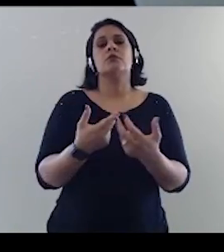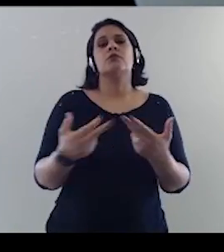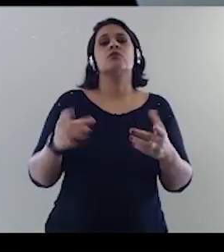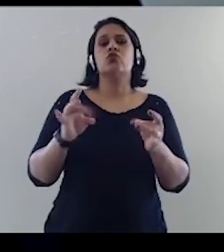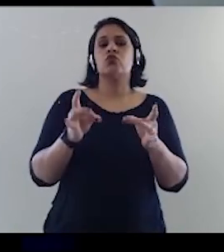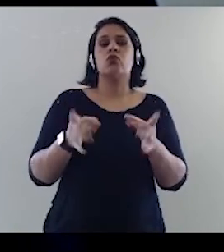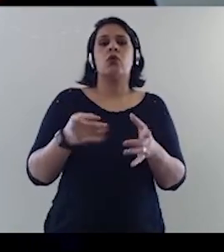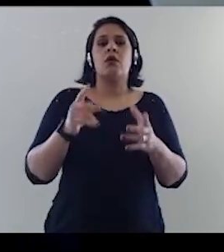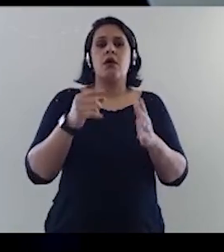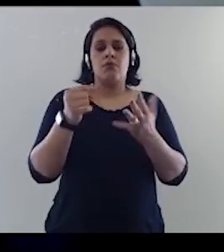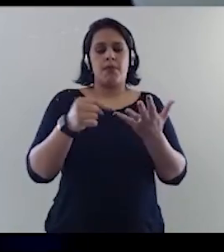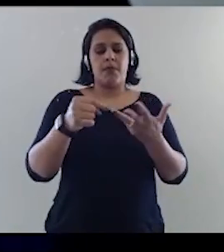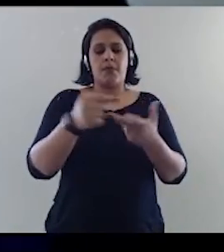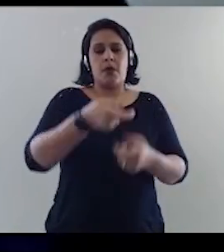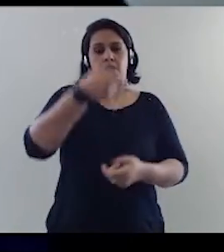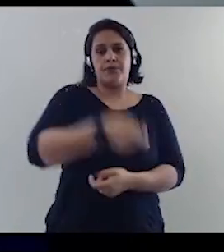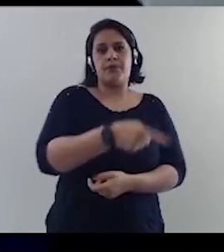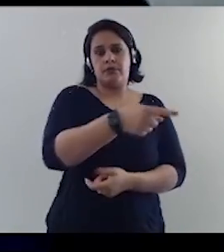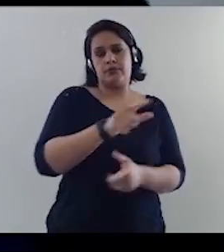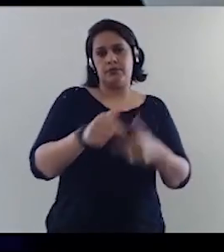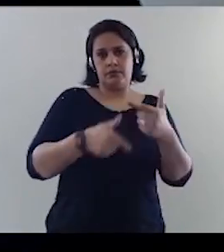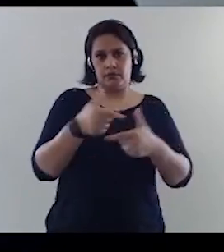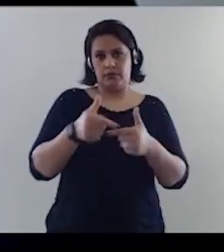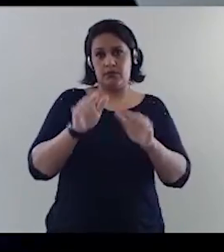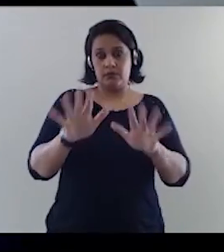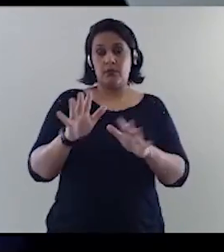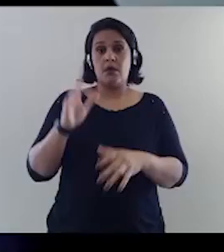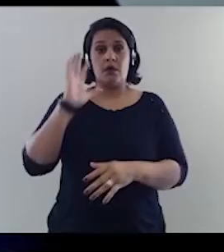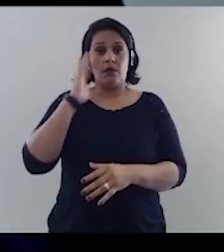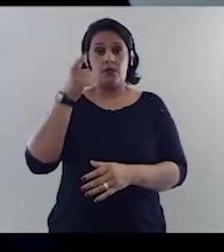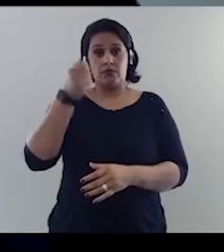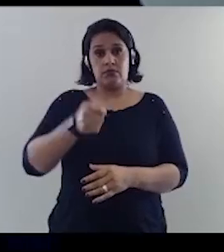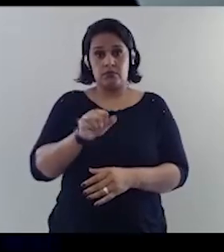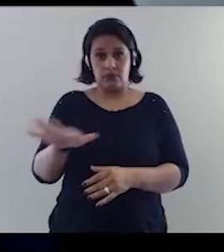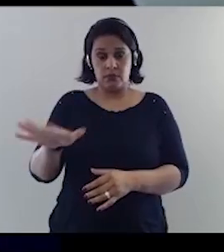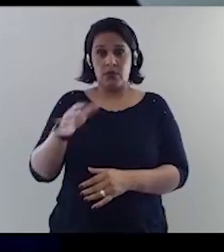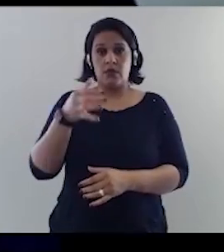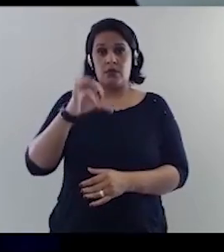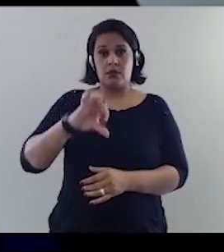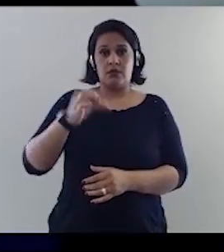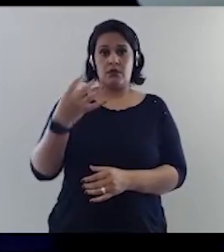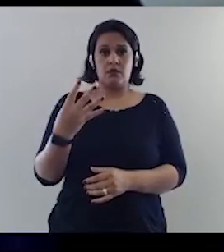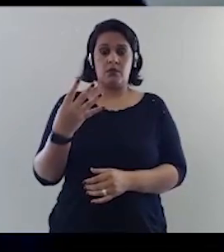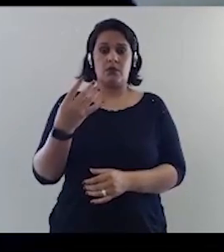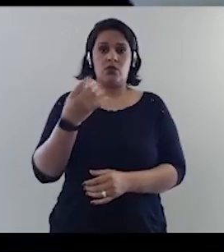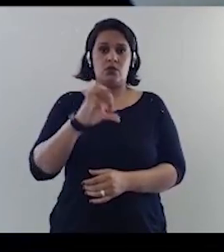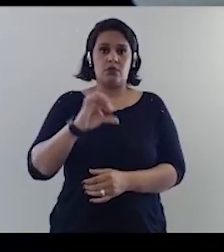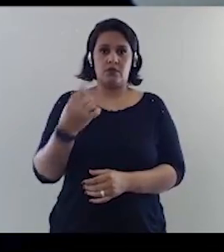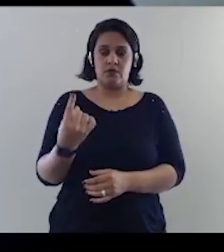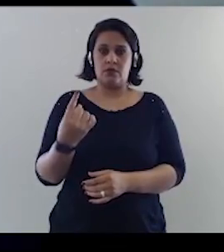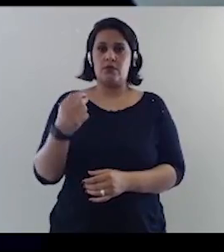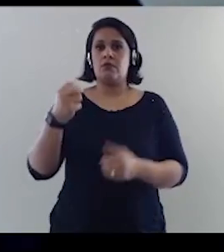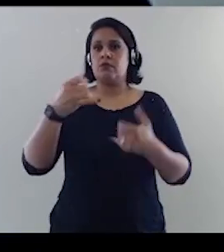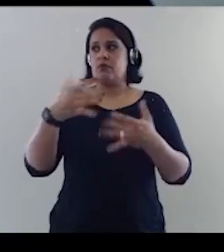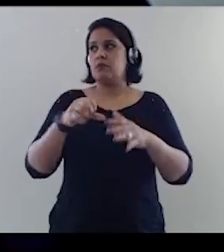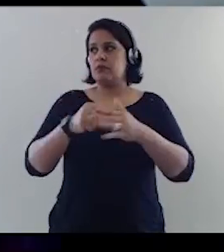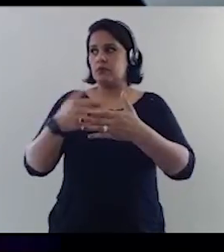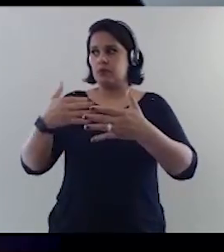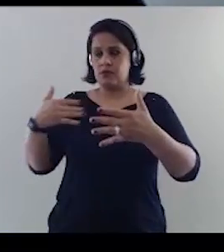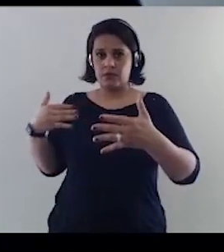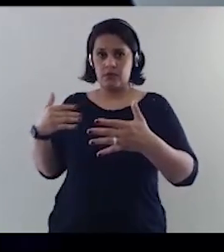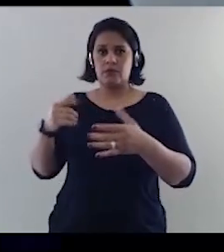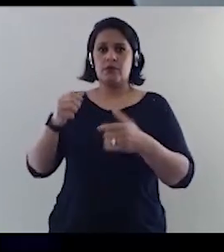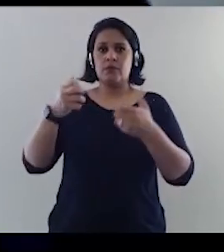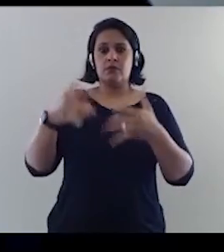próprio trabalhador. Pois bem, o acórdão 64/91 citou o anterior, este 88, como precedente, dizendo o